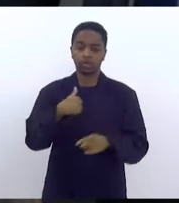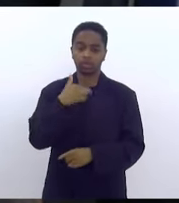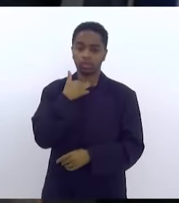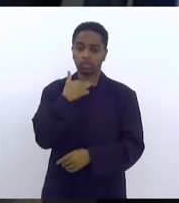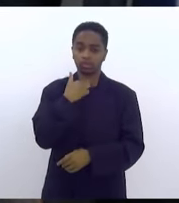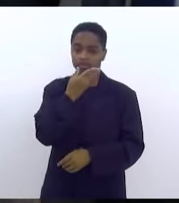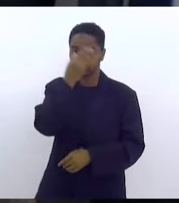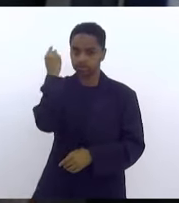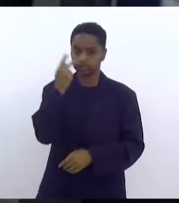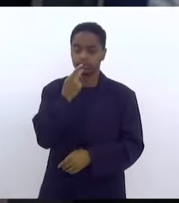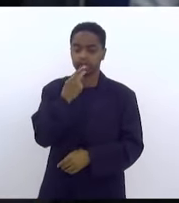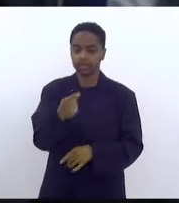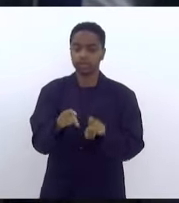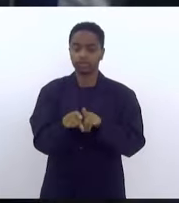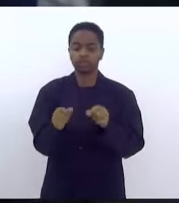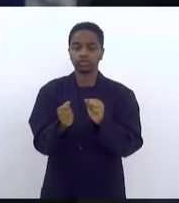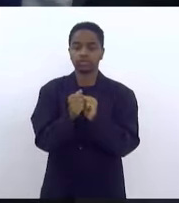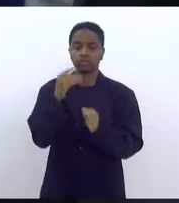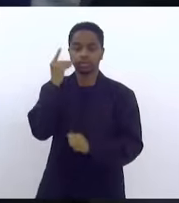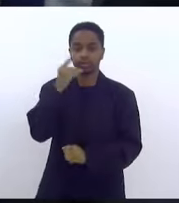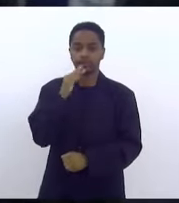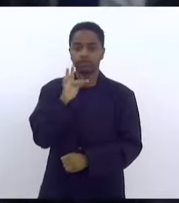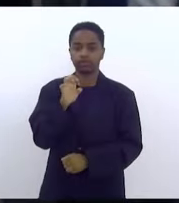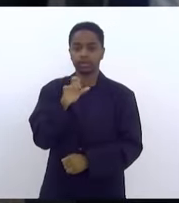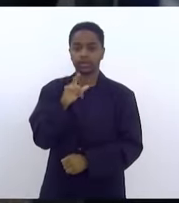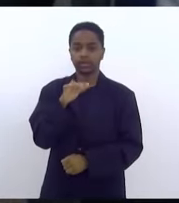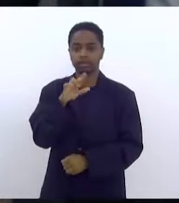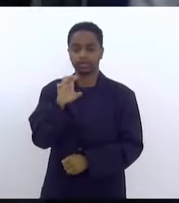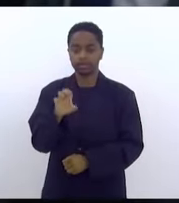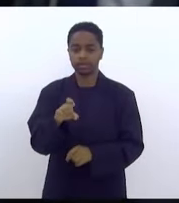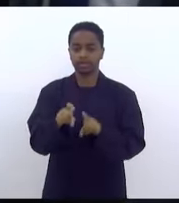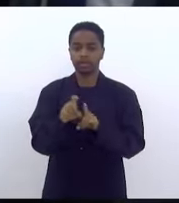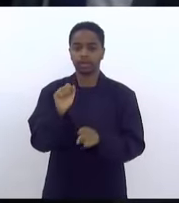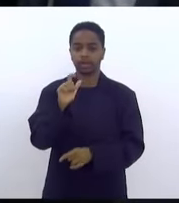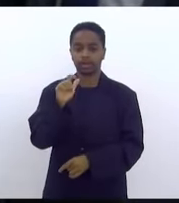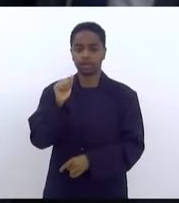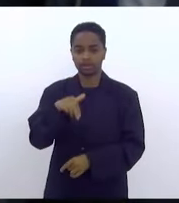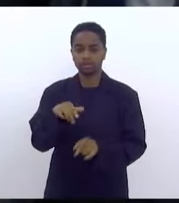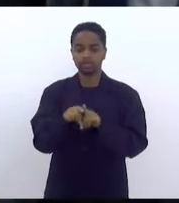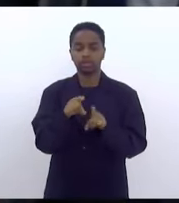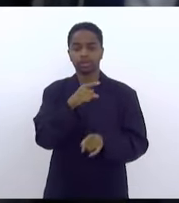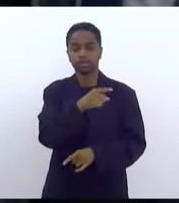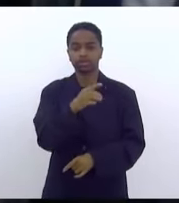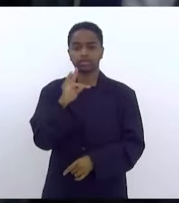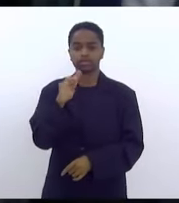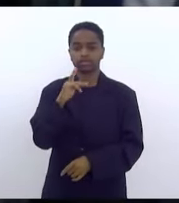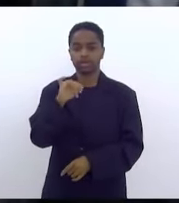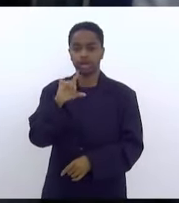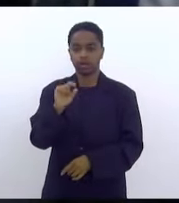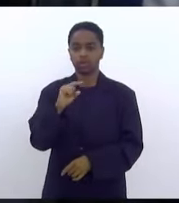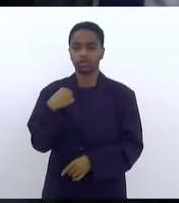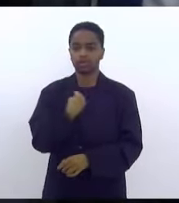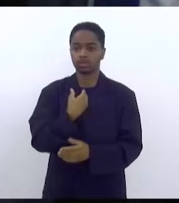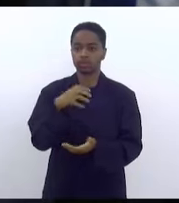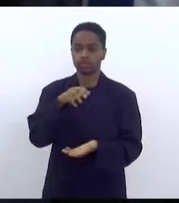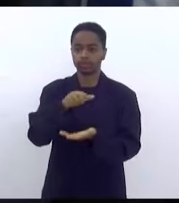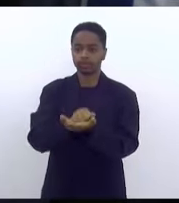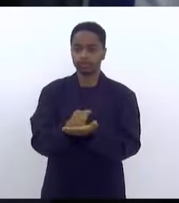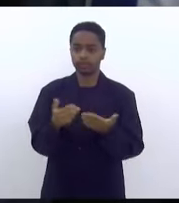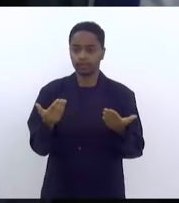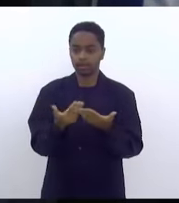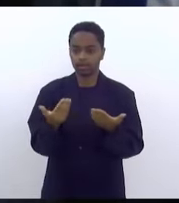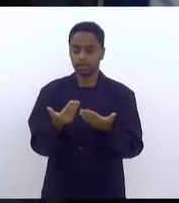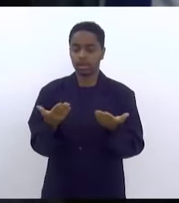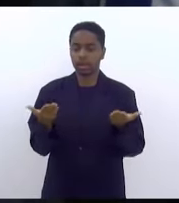e junto com o deputado Felipe Pobel, o deputado Alan Lopes e o próprio deputado Thiago Gagliasso, a gente está protocolando nesse momento aqui